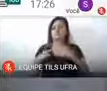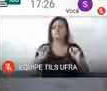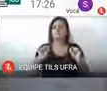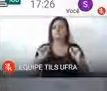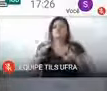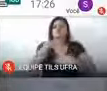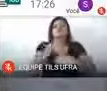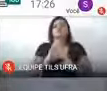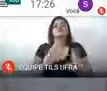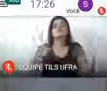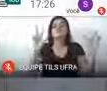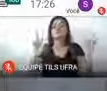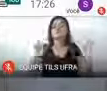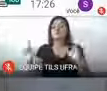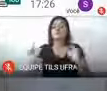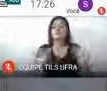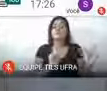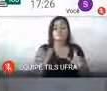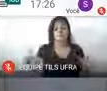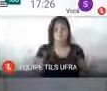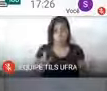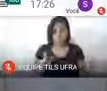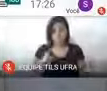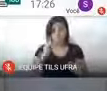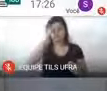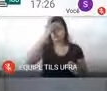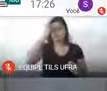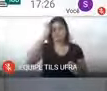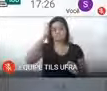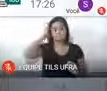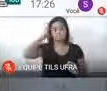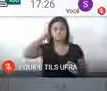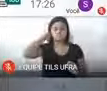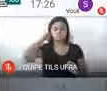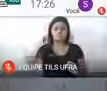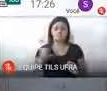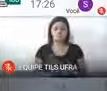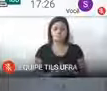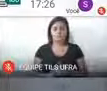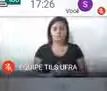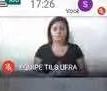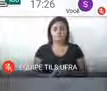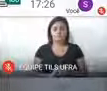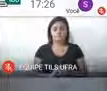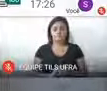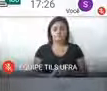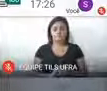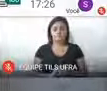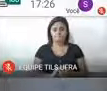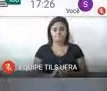podemos comparar umas às outras. Né? Então, Mazagão Velho, Mel da Pedreira e Columbu.